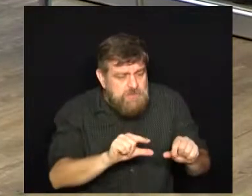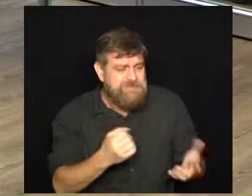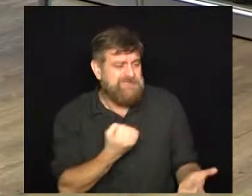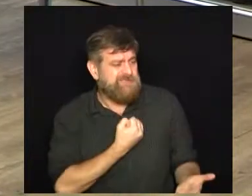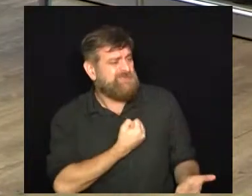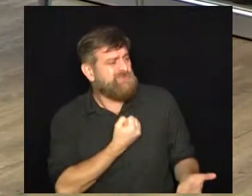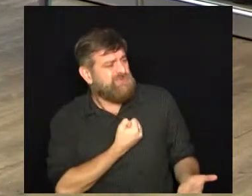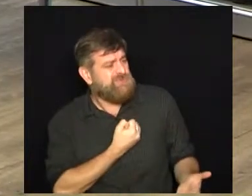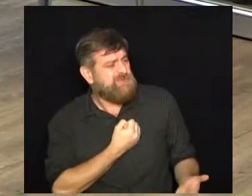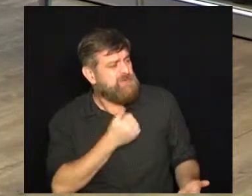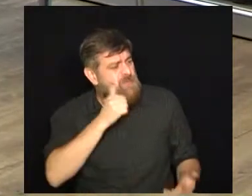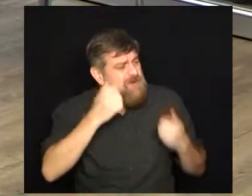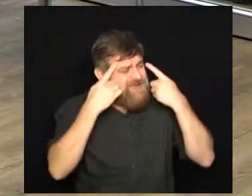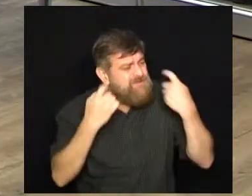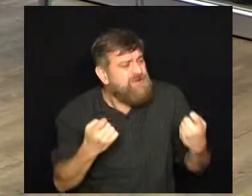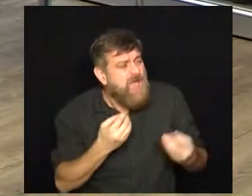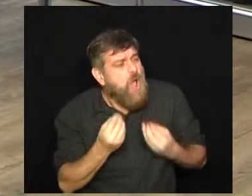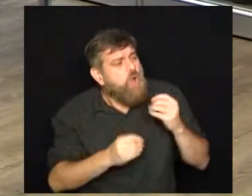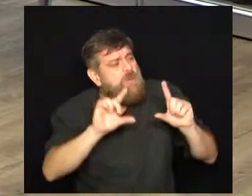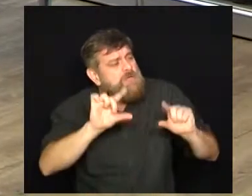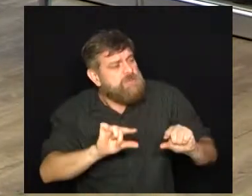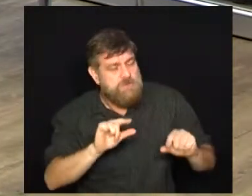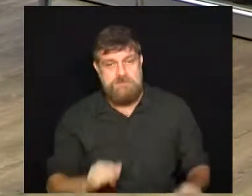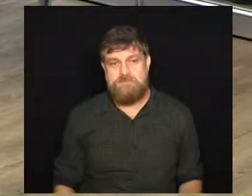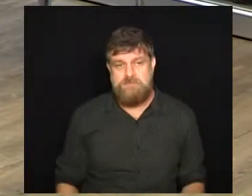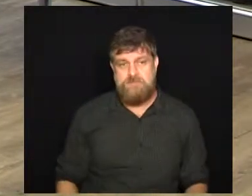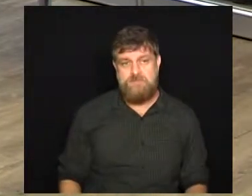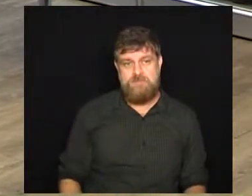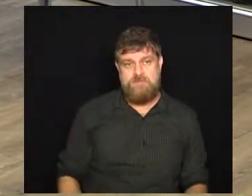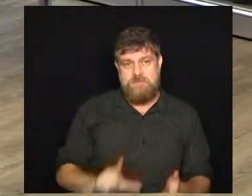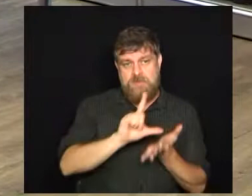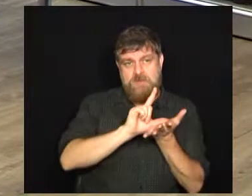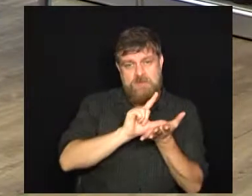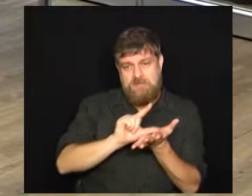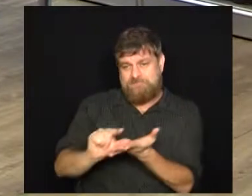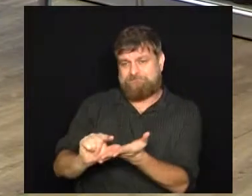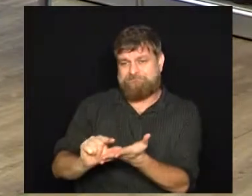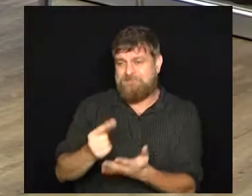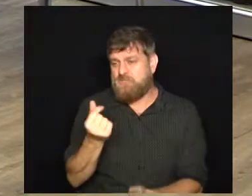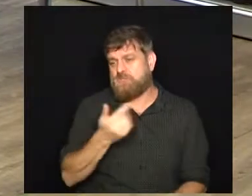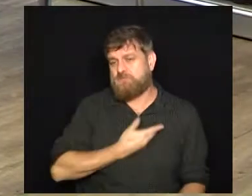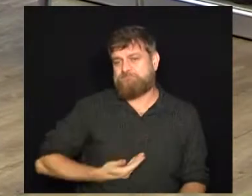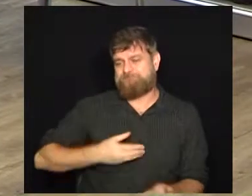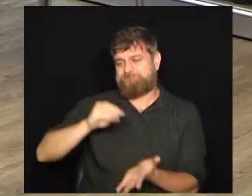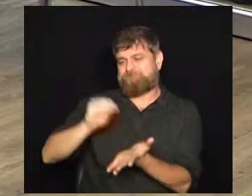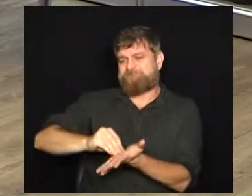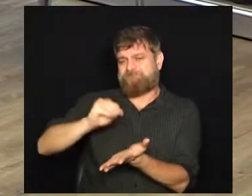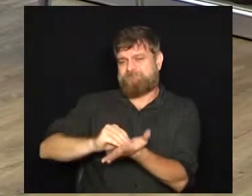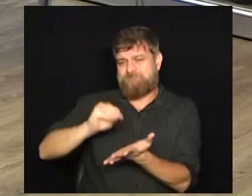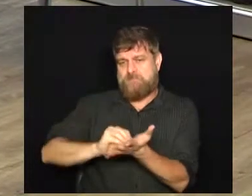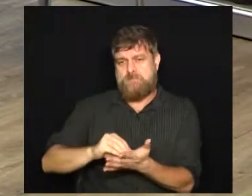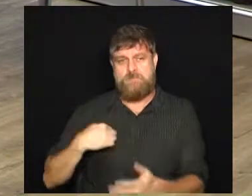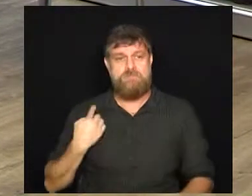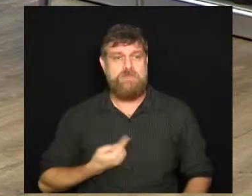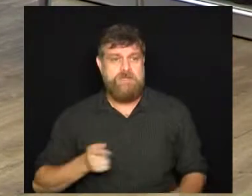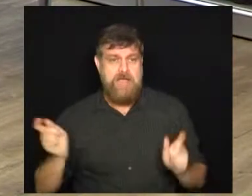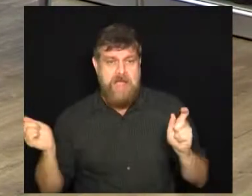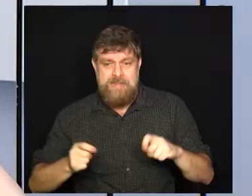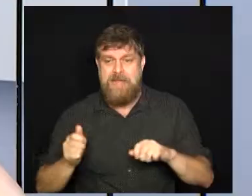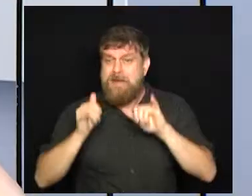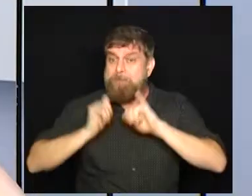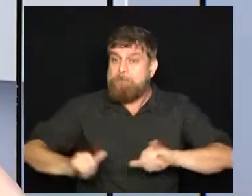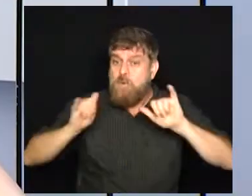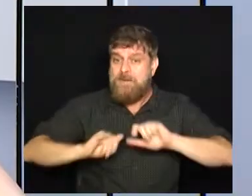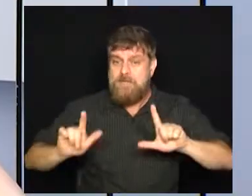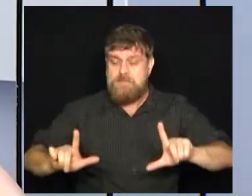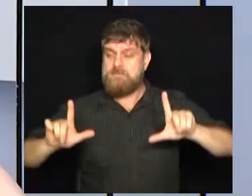de violência contra a mulher? Eu acho que falta investimento. Falta investimento. A gente poderia investir em propaganda,